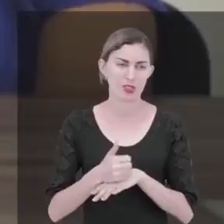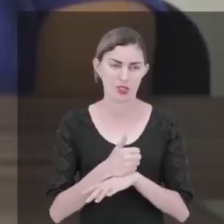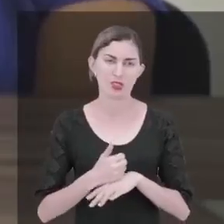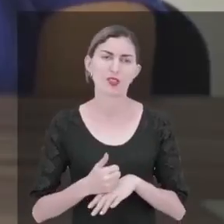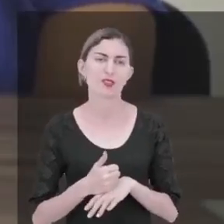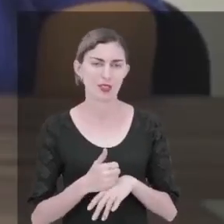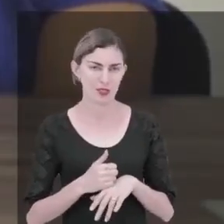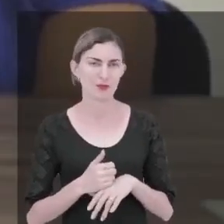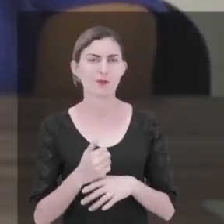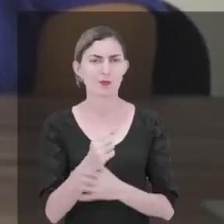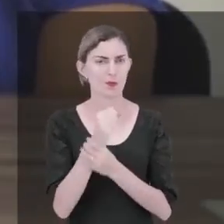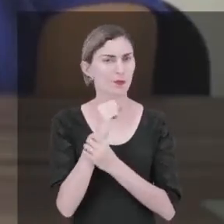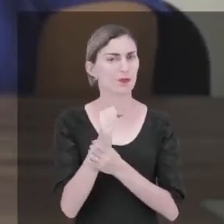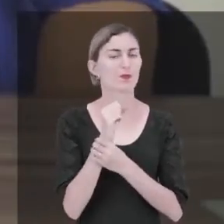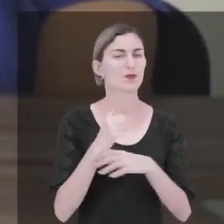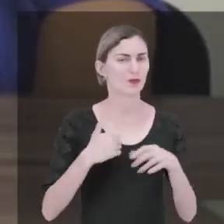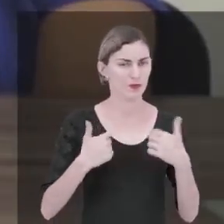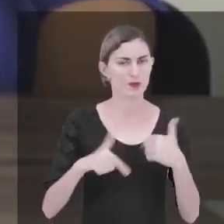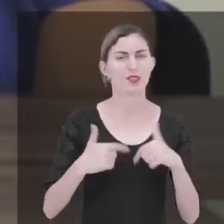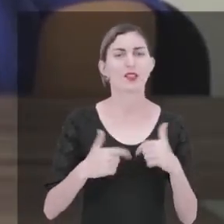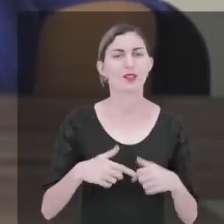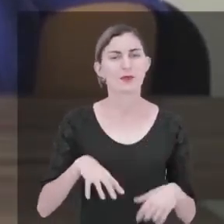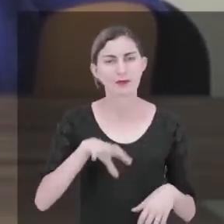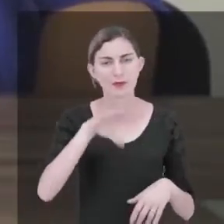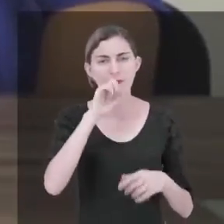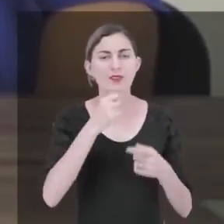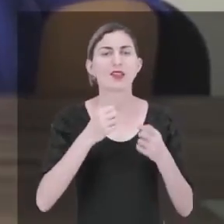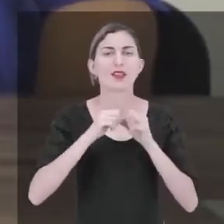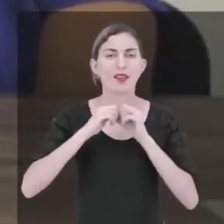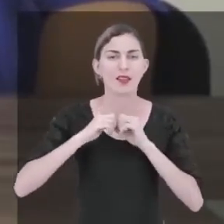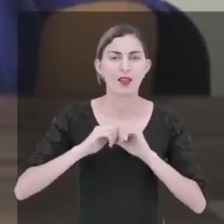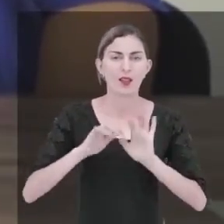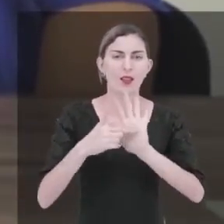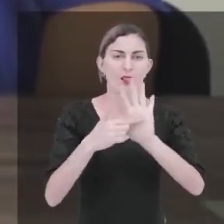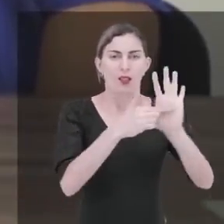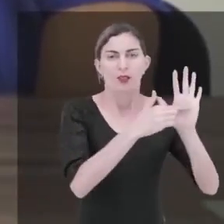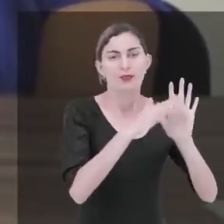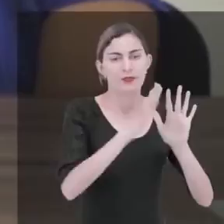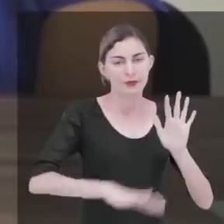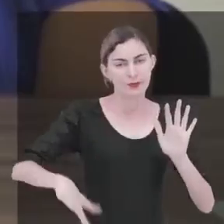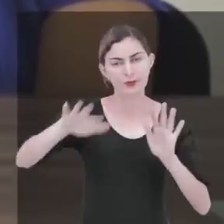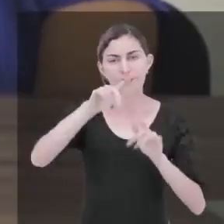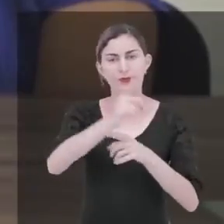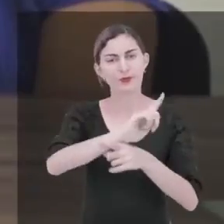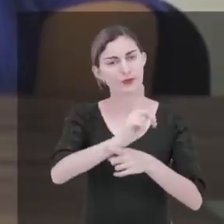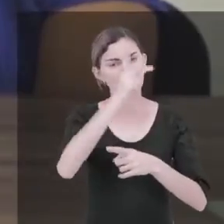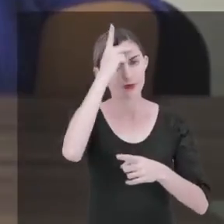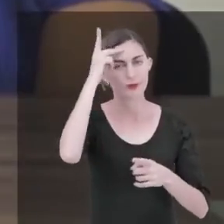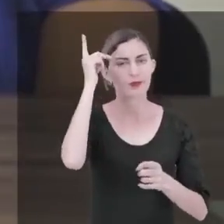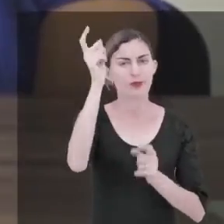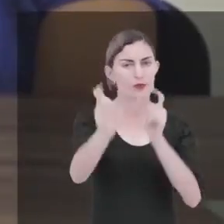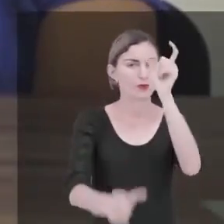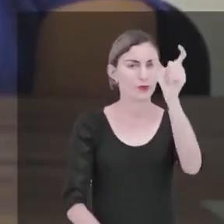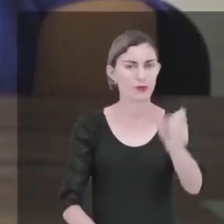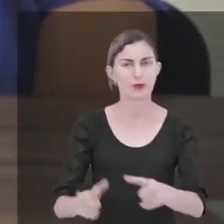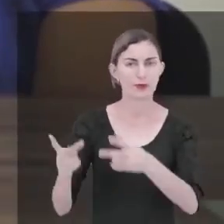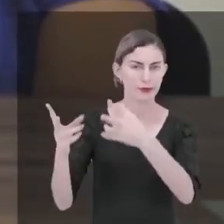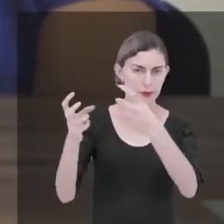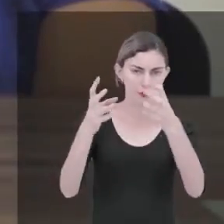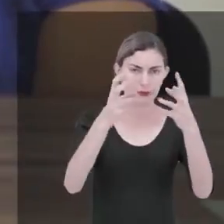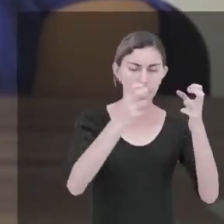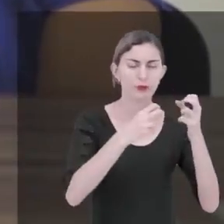profissional altamente gabaritada que respira e transpira a área de gestão de pessoas.